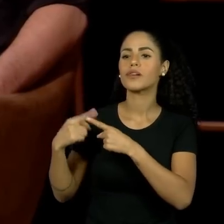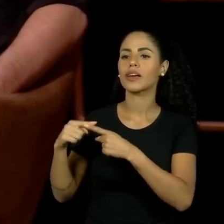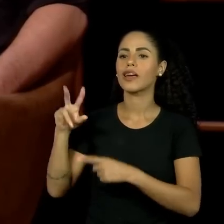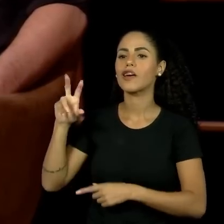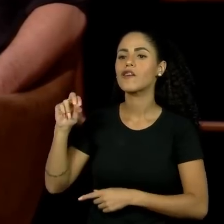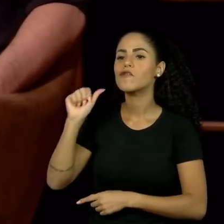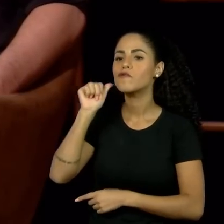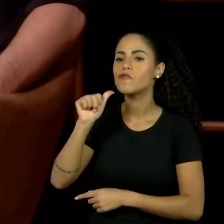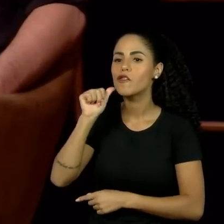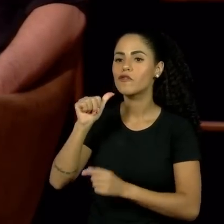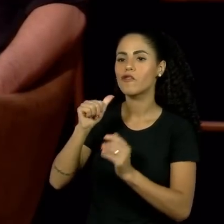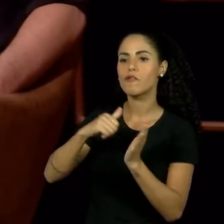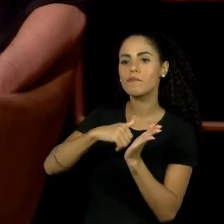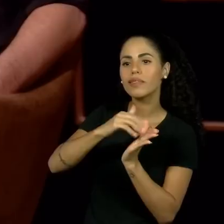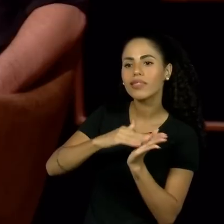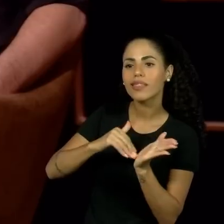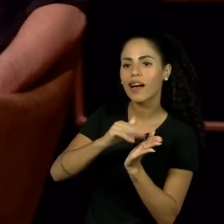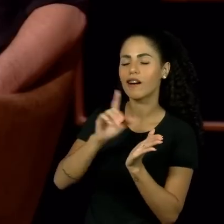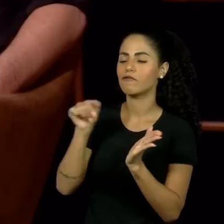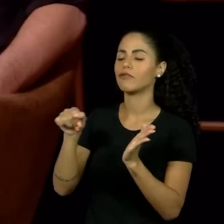pintava.